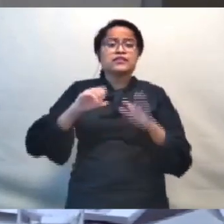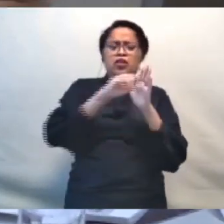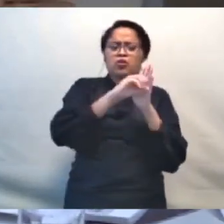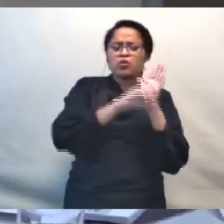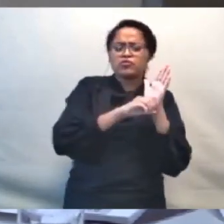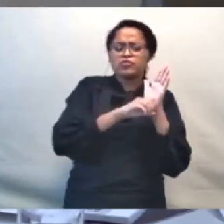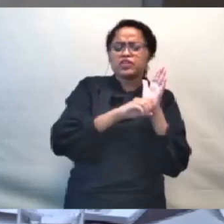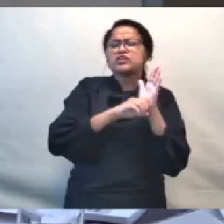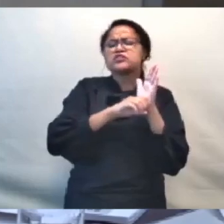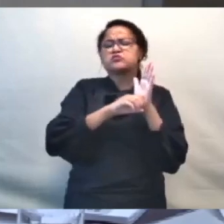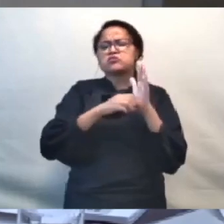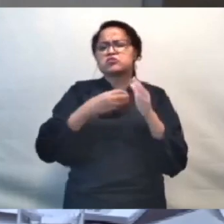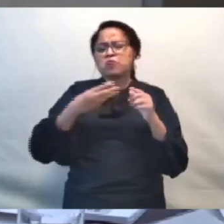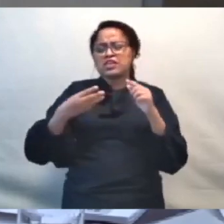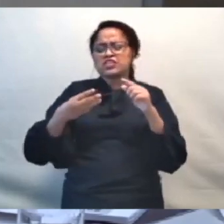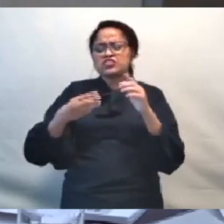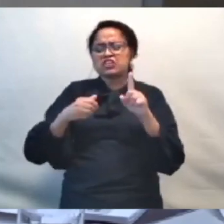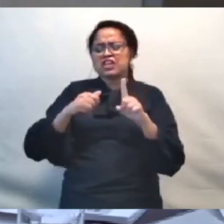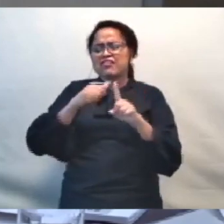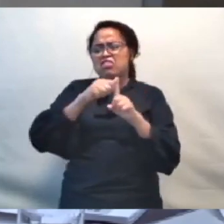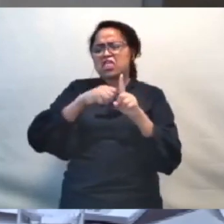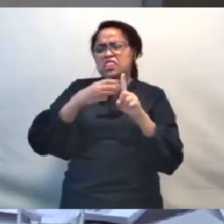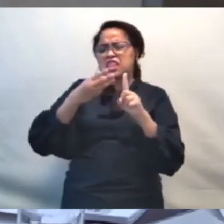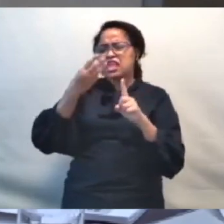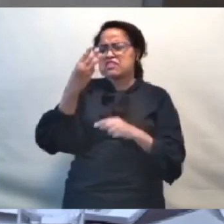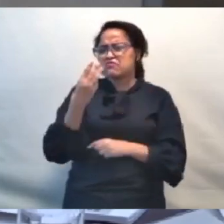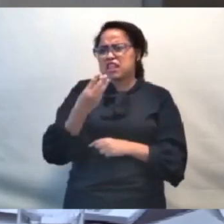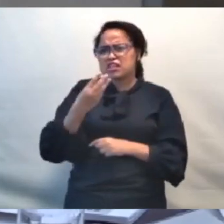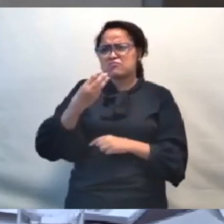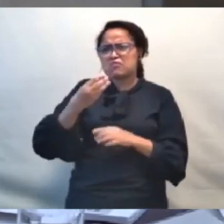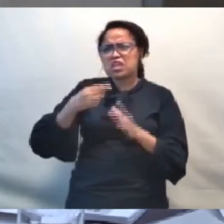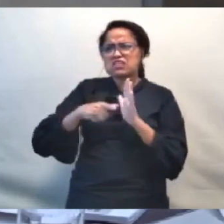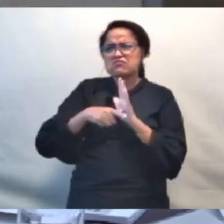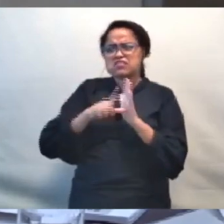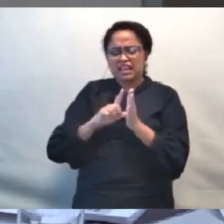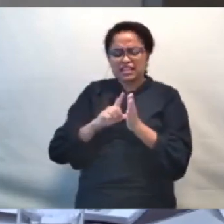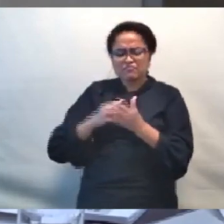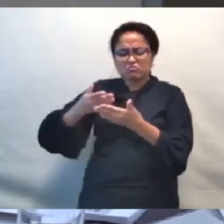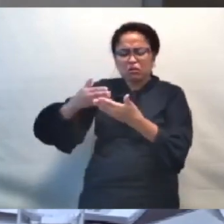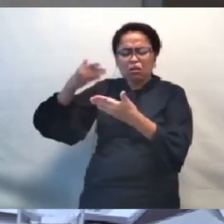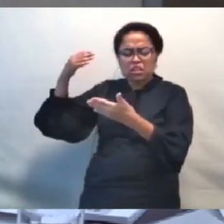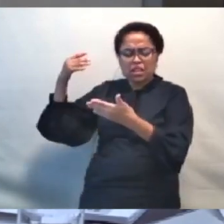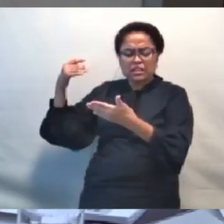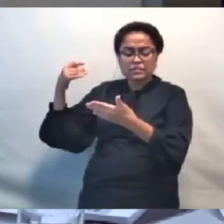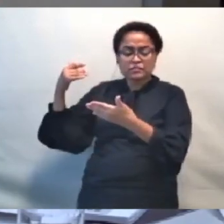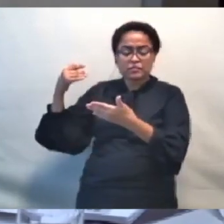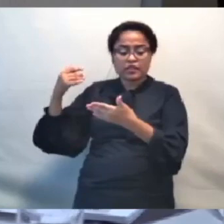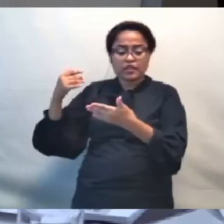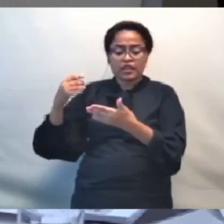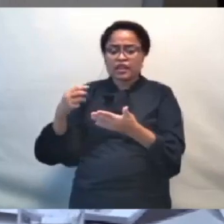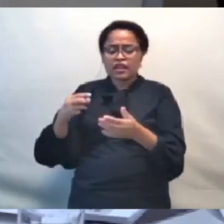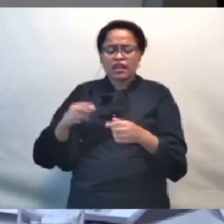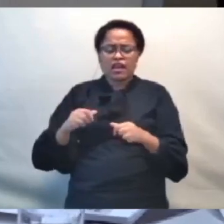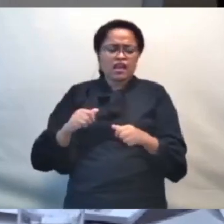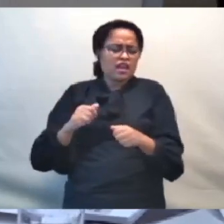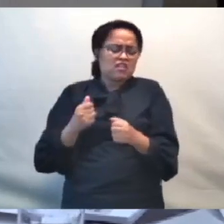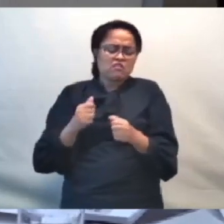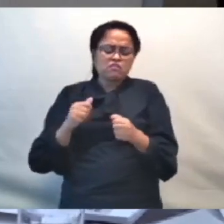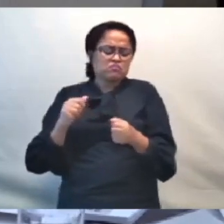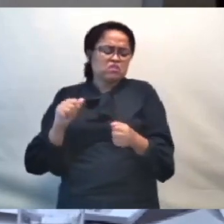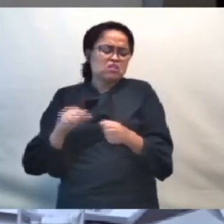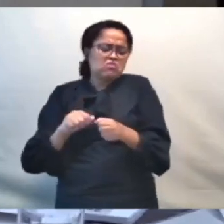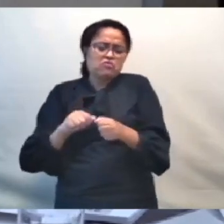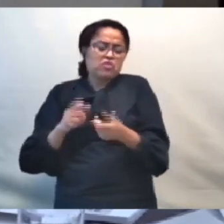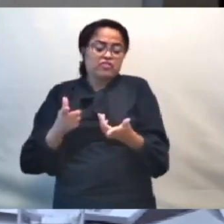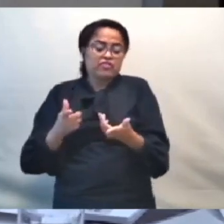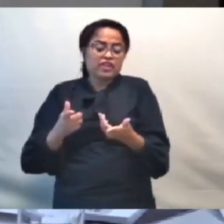já poderia estarmos tratando preventivamente, que não foram executados, quais trabalhos esses que estão sendo realizados?